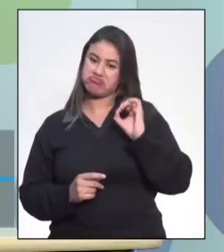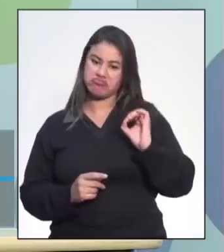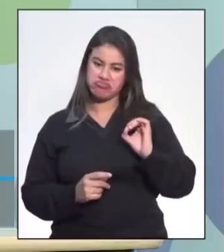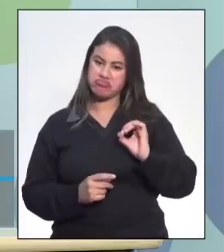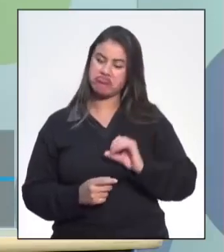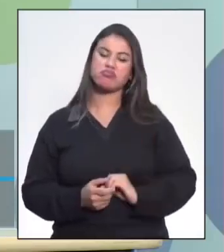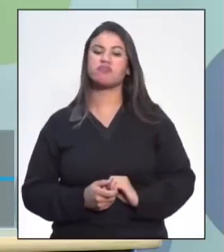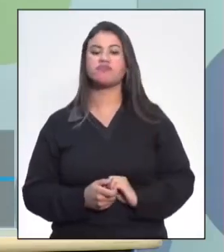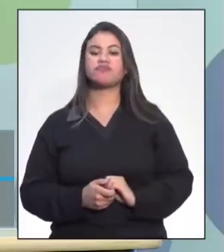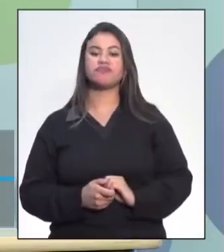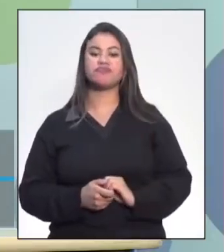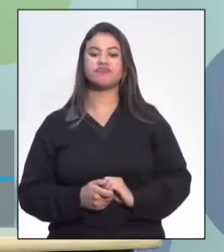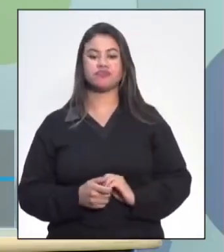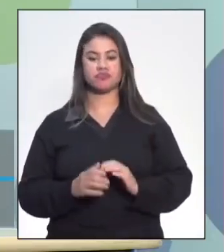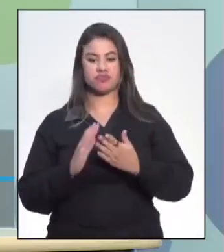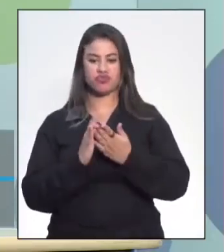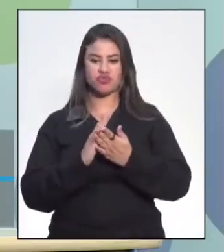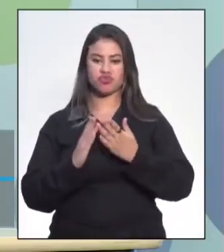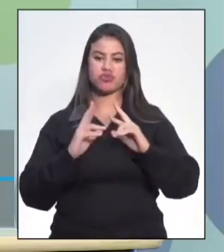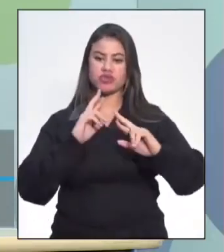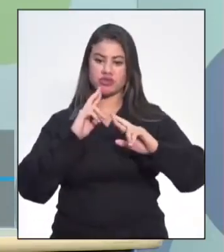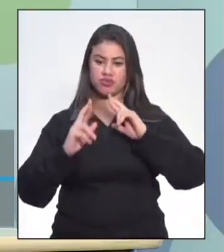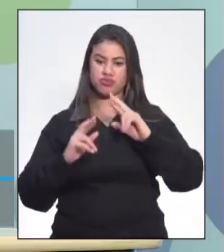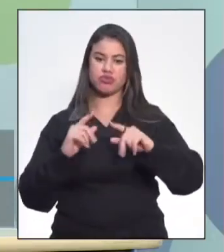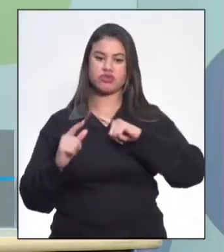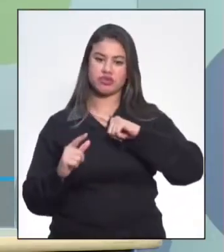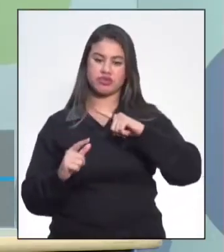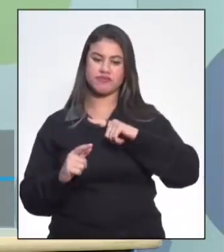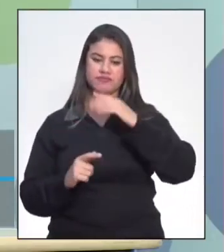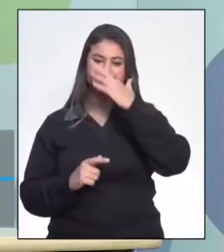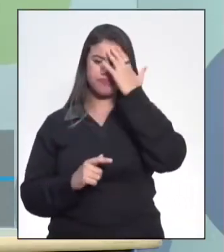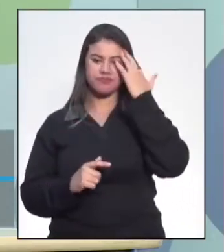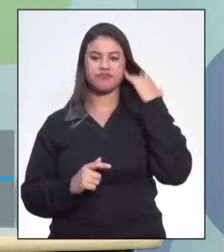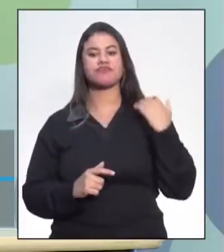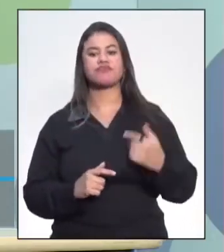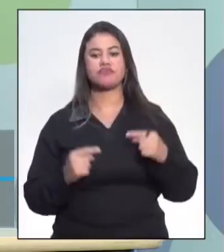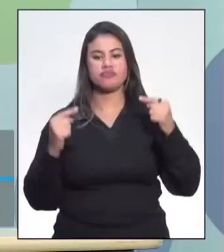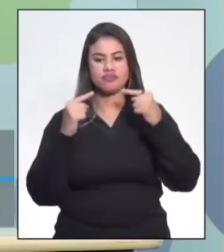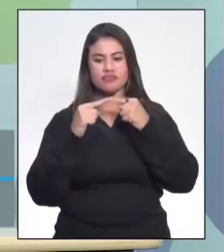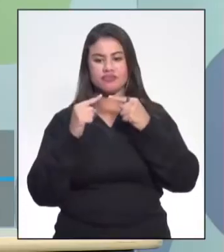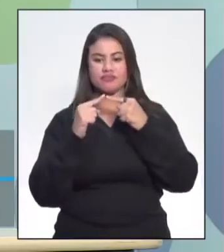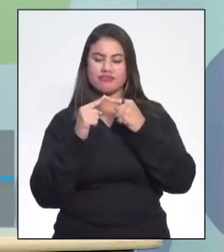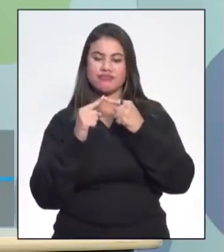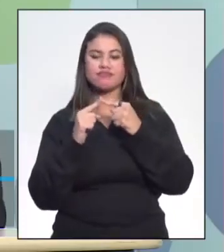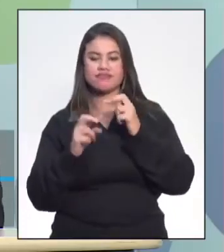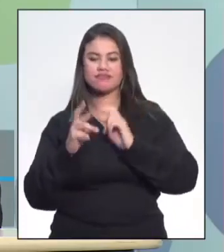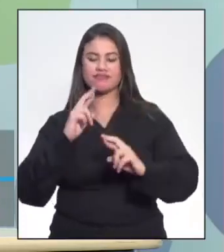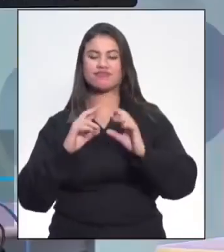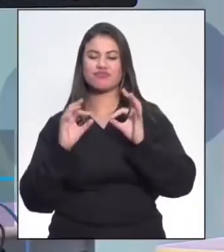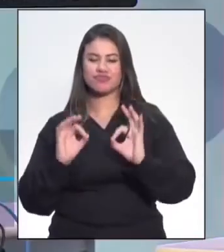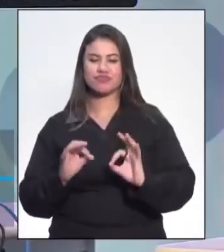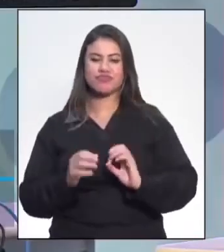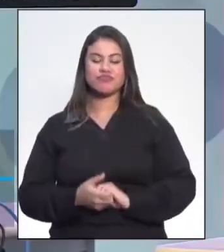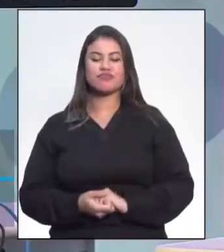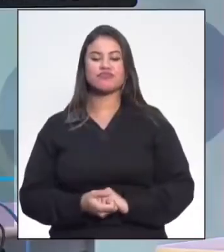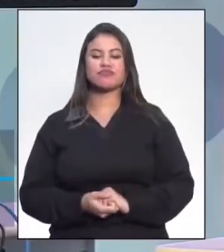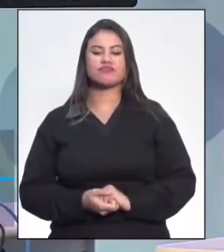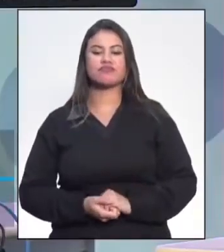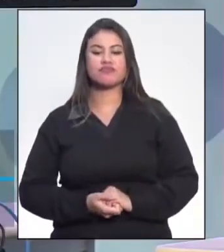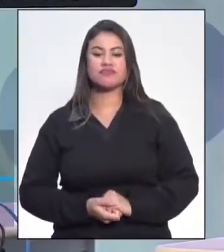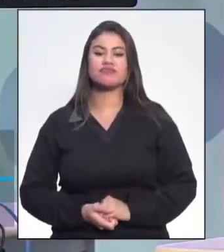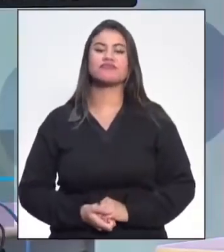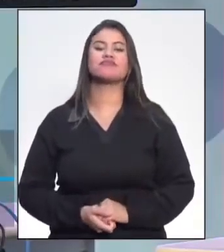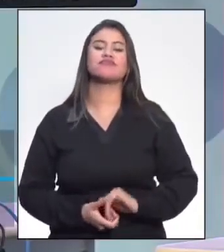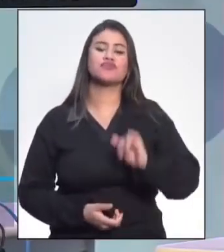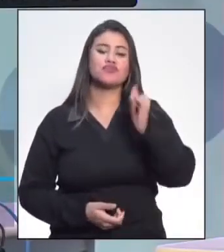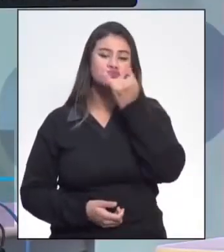tá? Mas nós temos sim algumas respostas e estão dentro daquilo que nós esperávamos, né? Ah, perfeito. Realmente